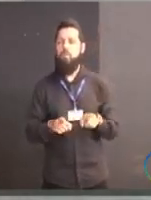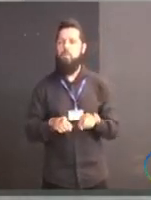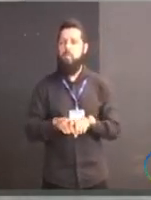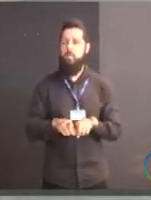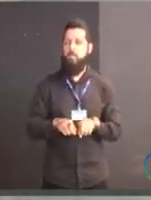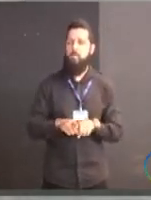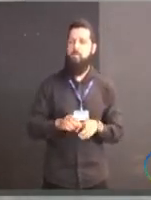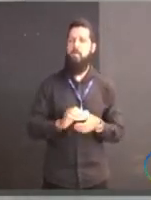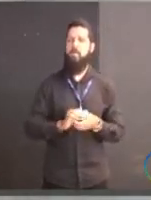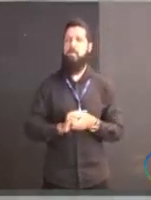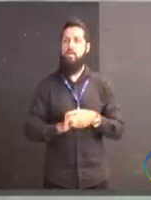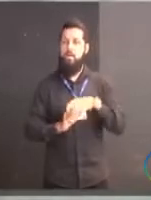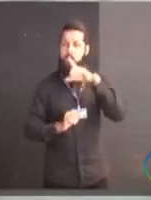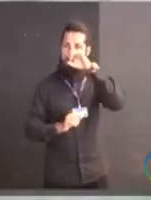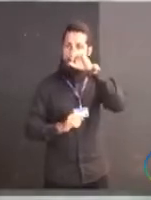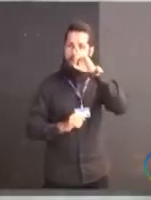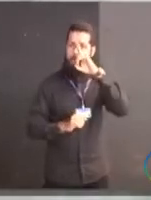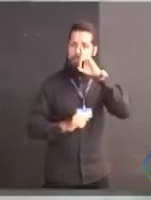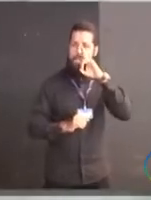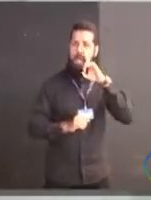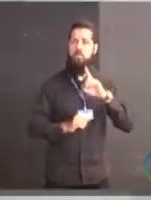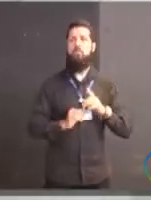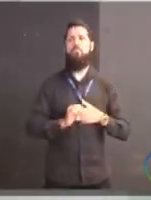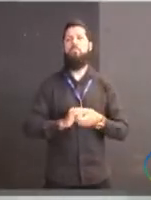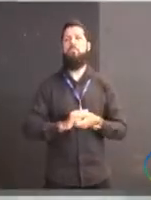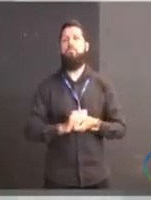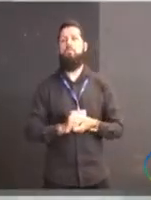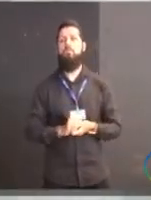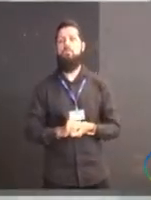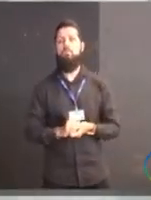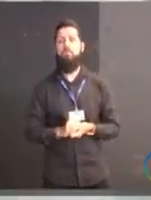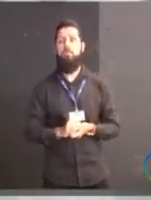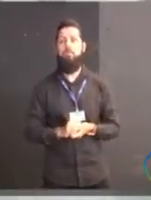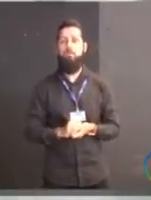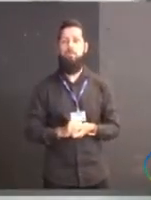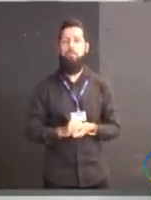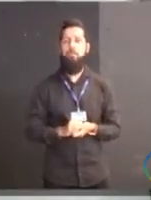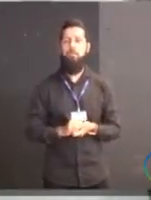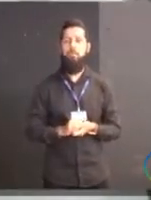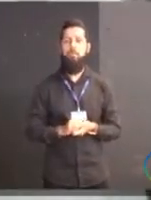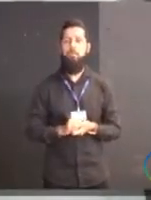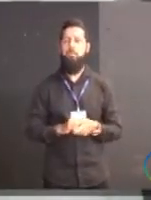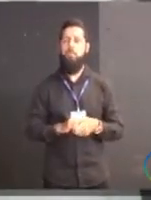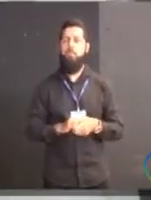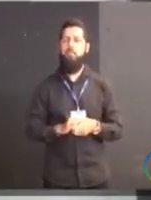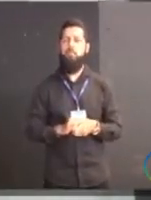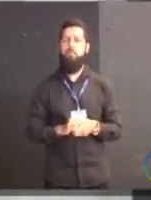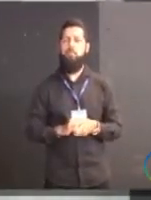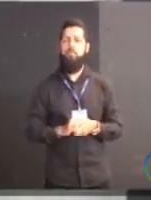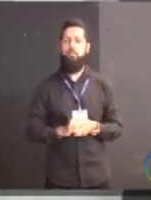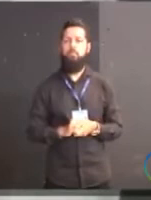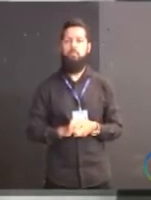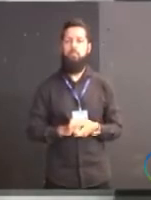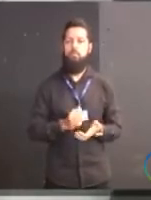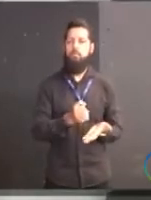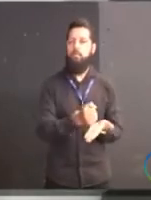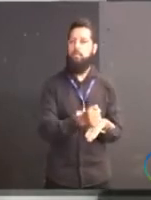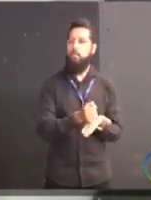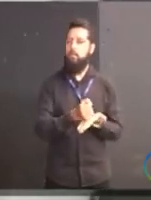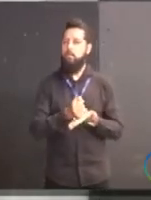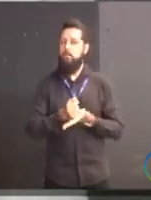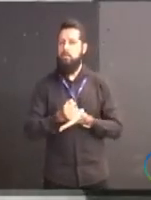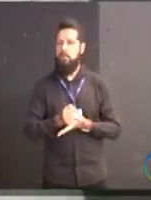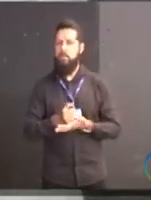para um contato mais amplo entre nós. Mas vejo a cada dia que as minhas